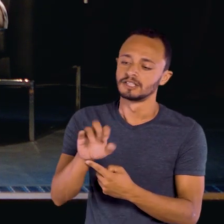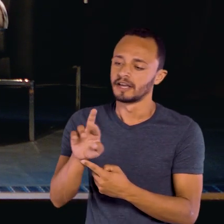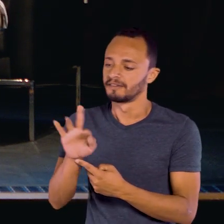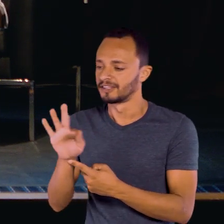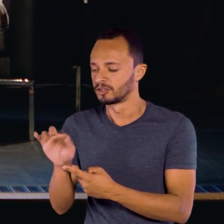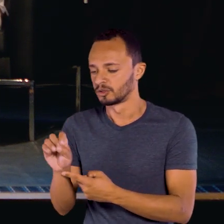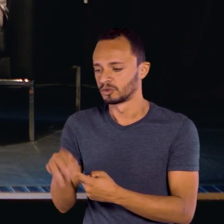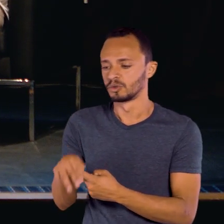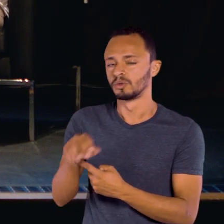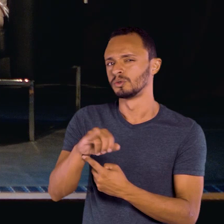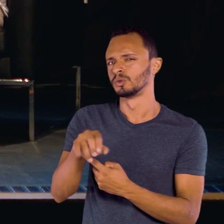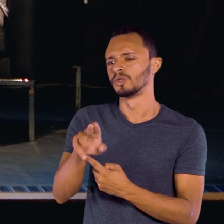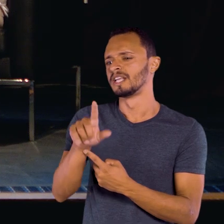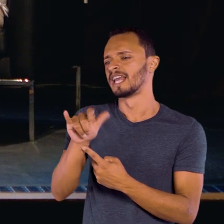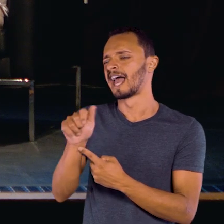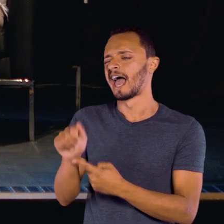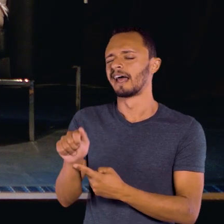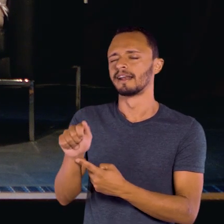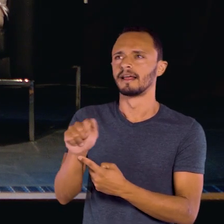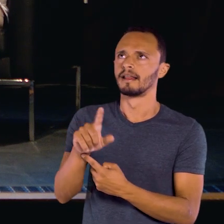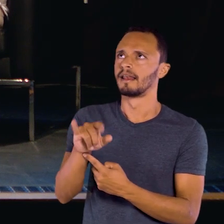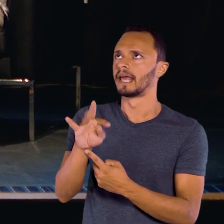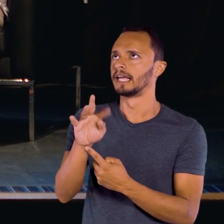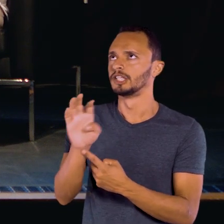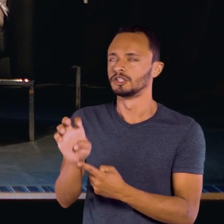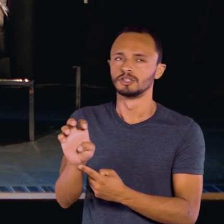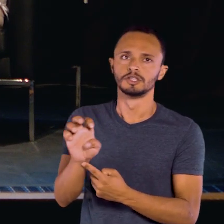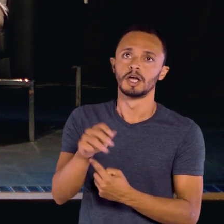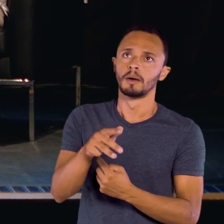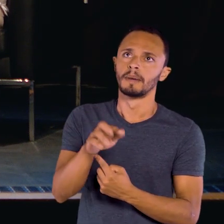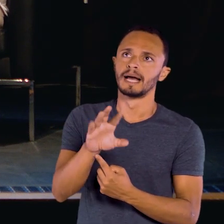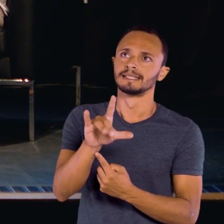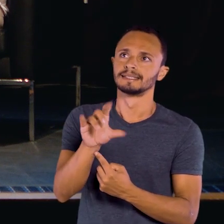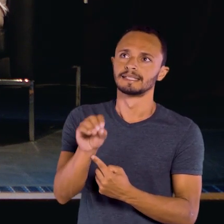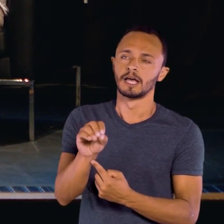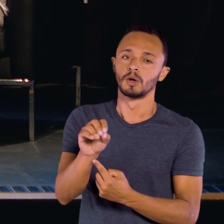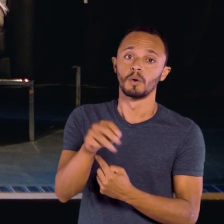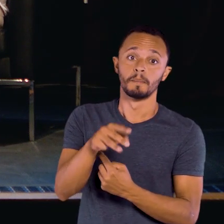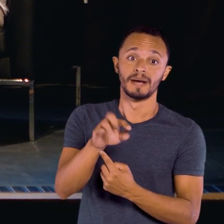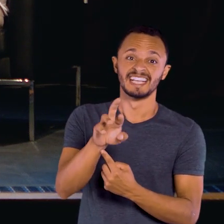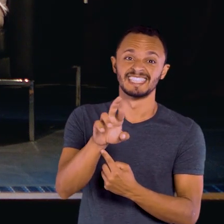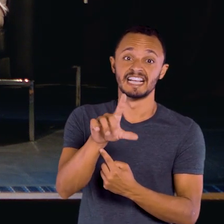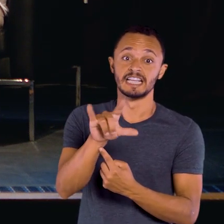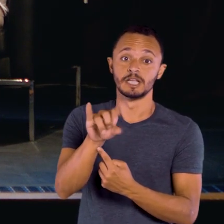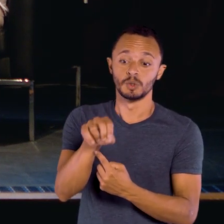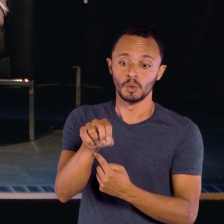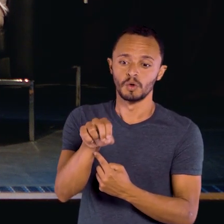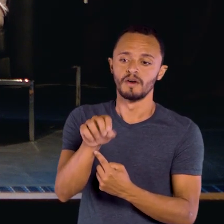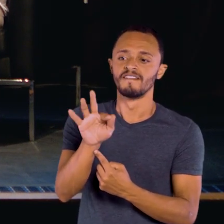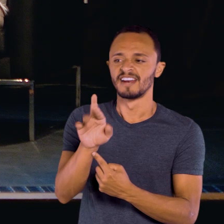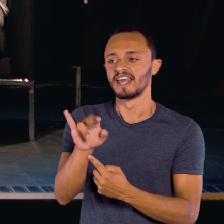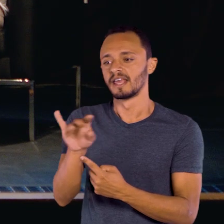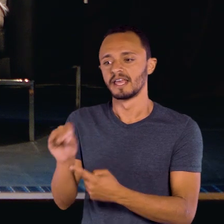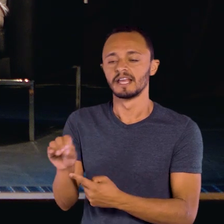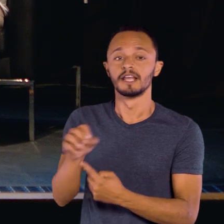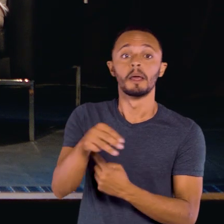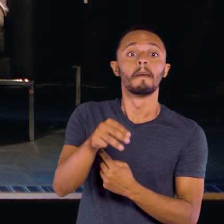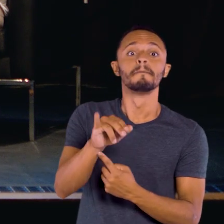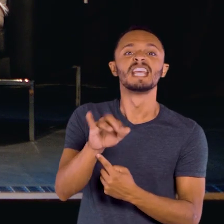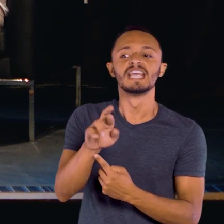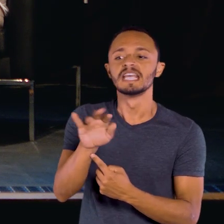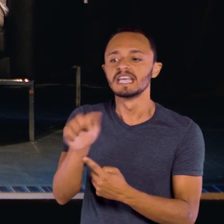Tenório, Juniana Leite, Luísa Gleiser, né? Marcelino Freire, Conceição também tá aí? Miriam